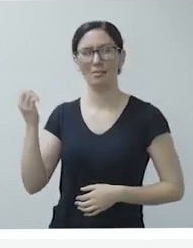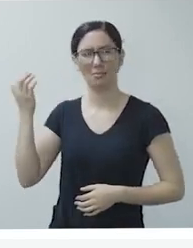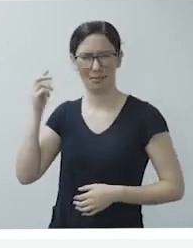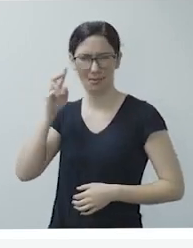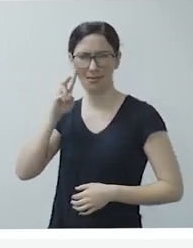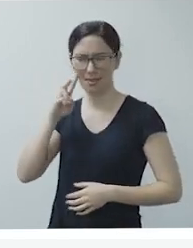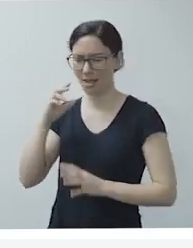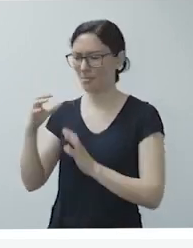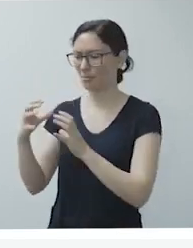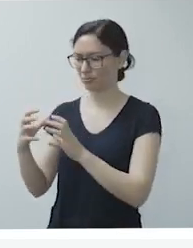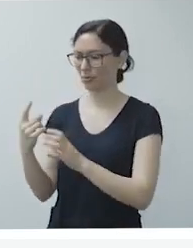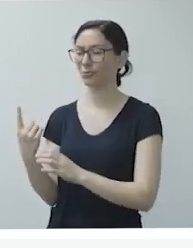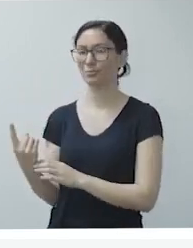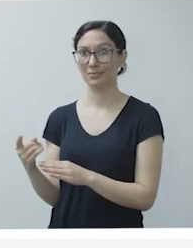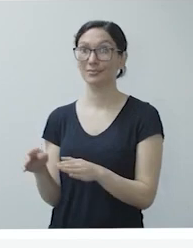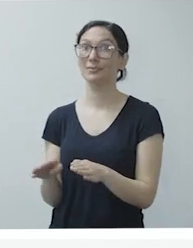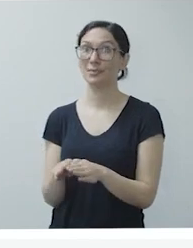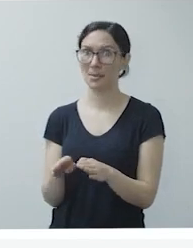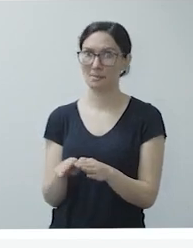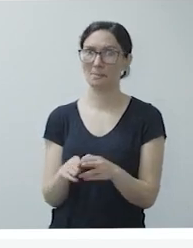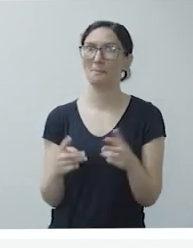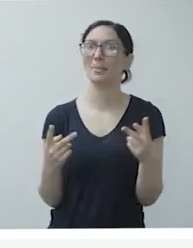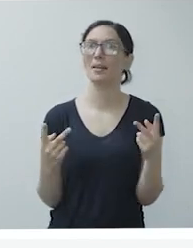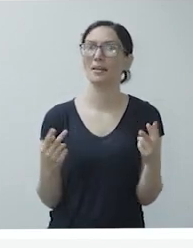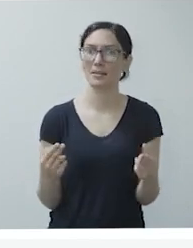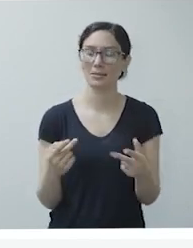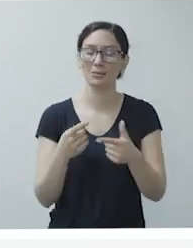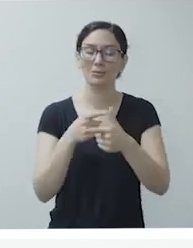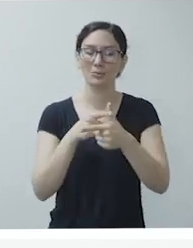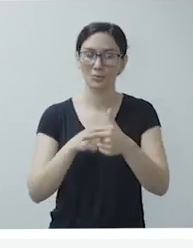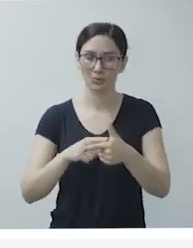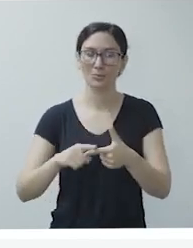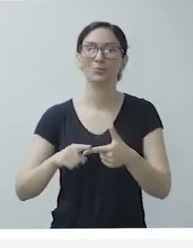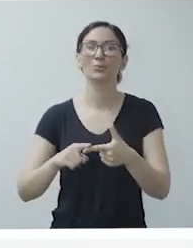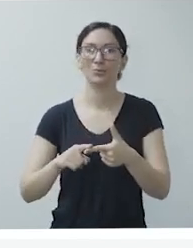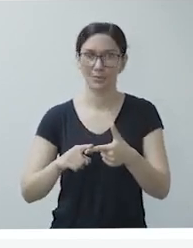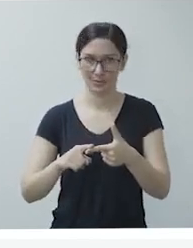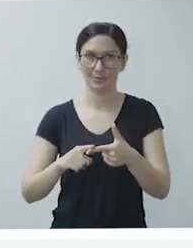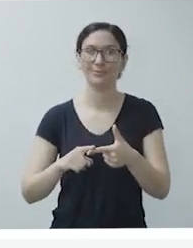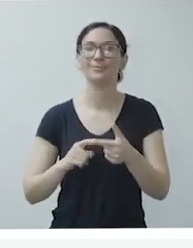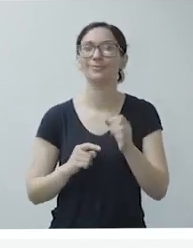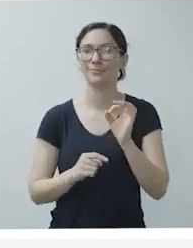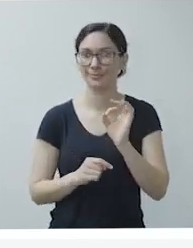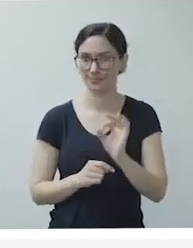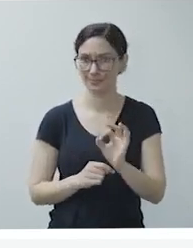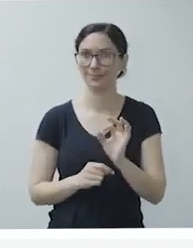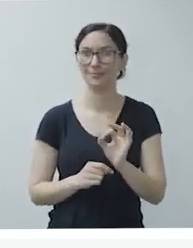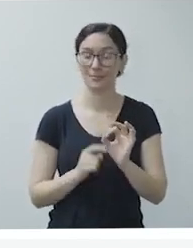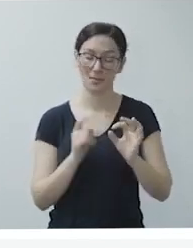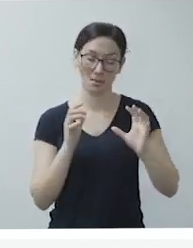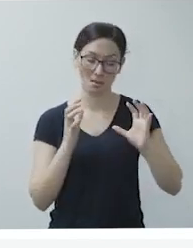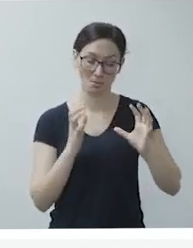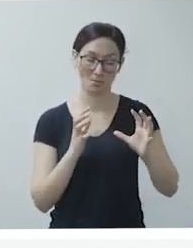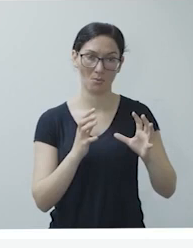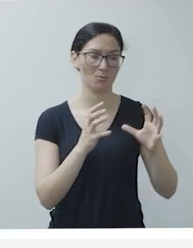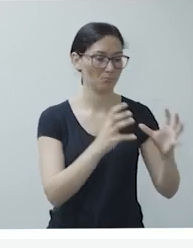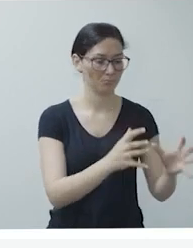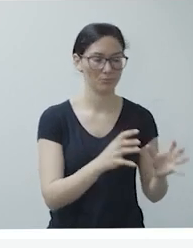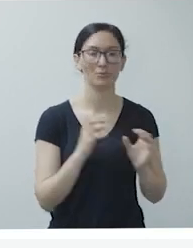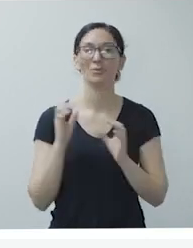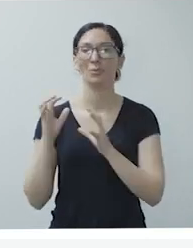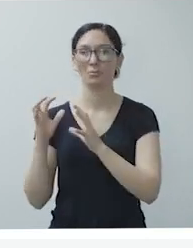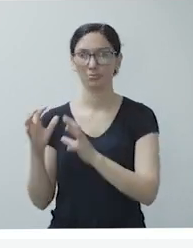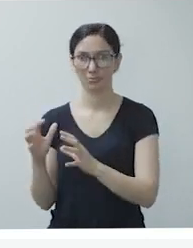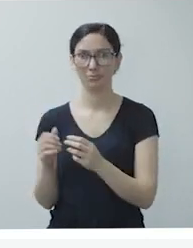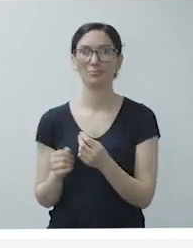a quantidade exata igualmente daqueles desse objeto que nós tínhamos, que era a bola.